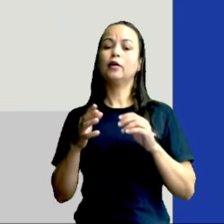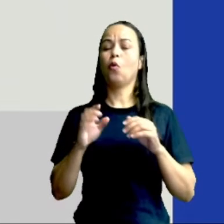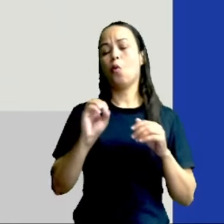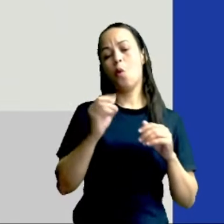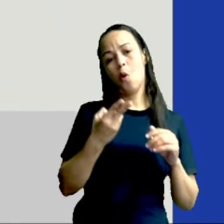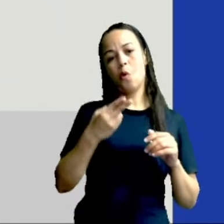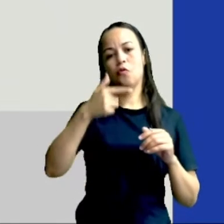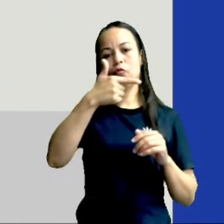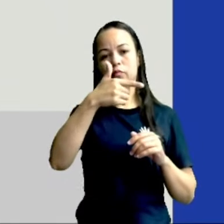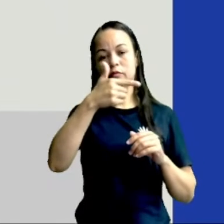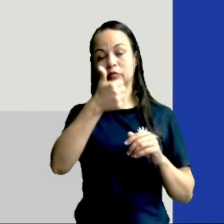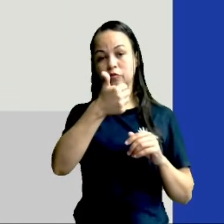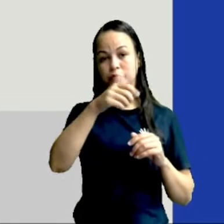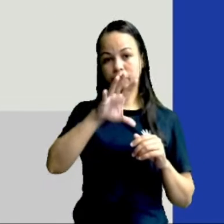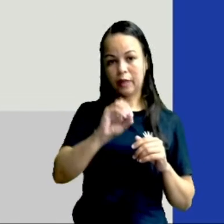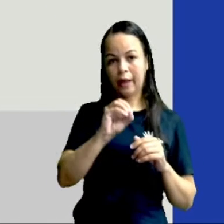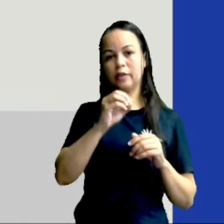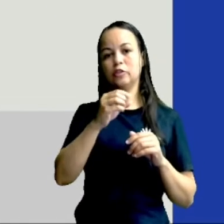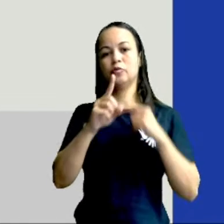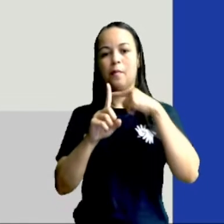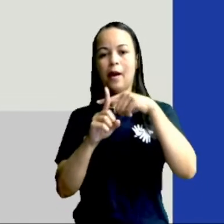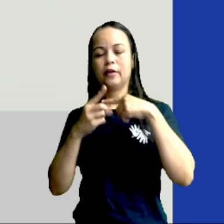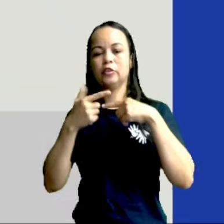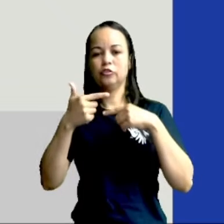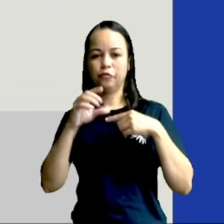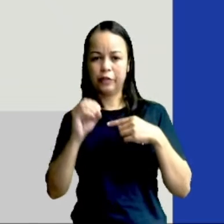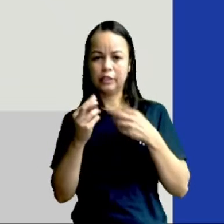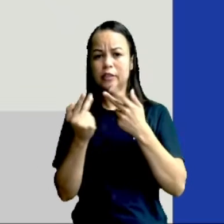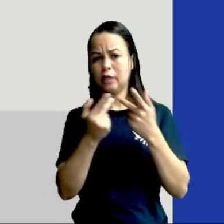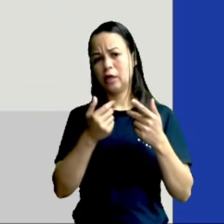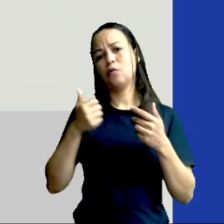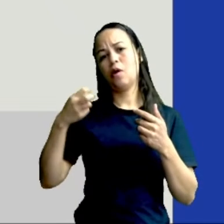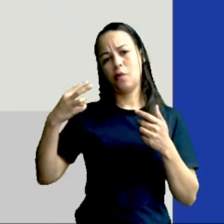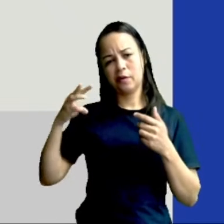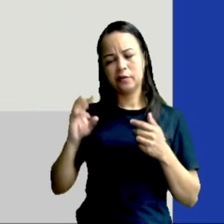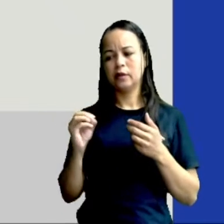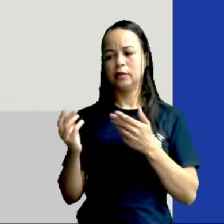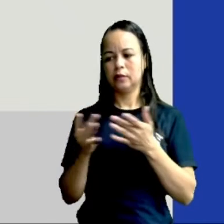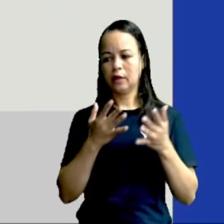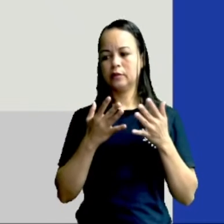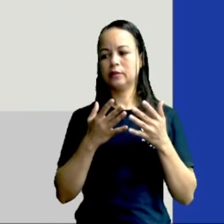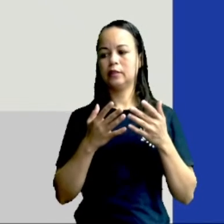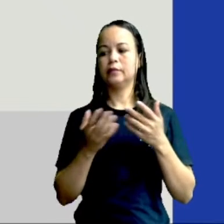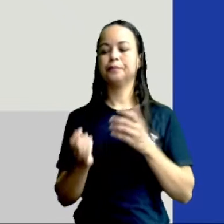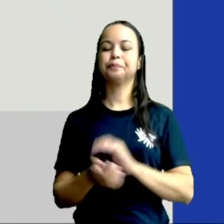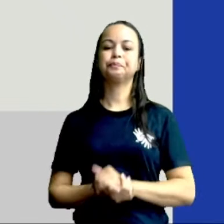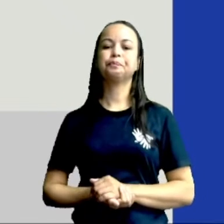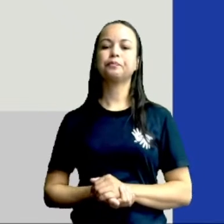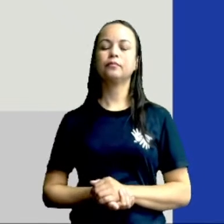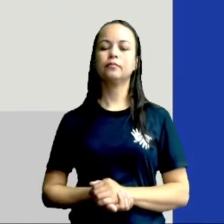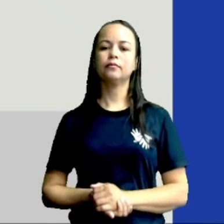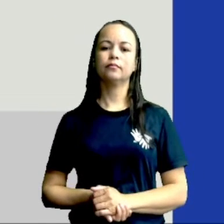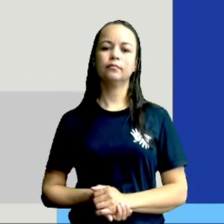a igualdade, seria meu segundo membro da igualdade, ok? Então, vamos lá.